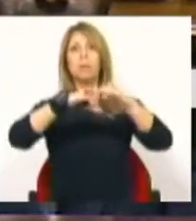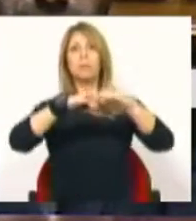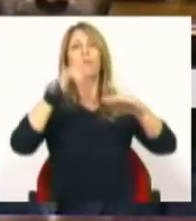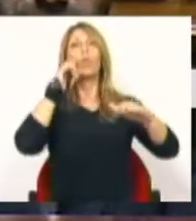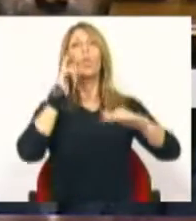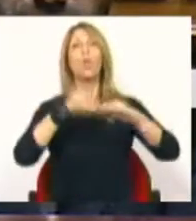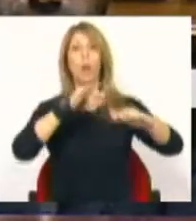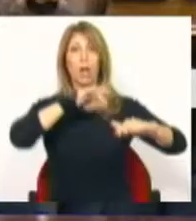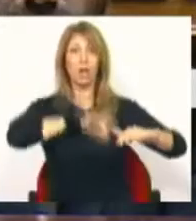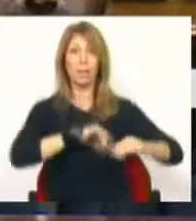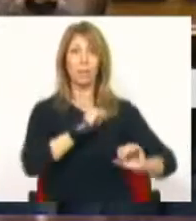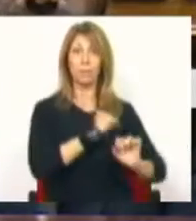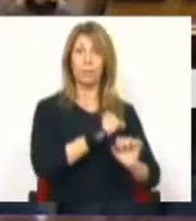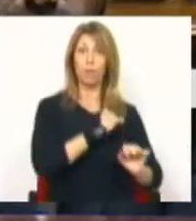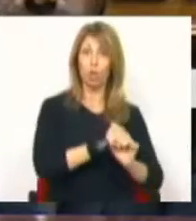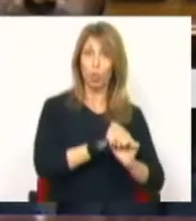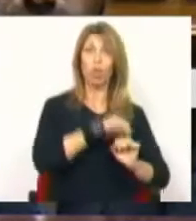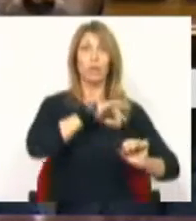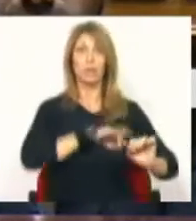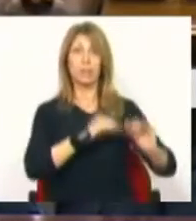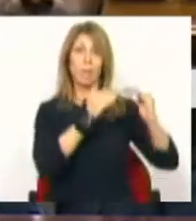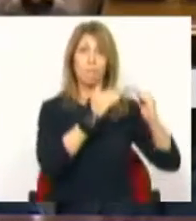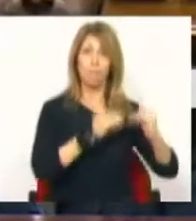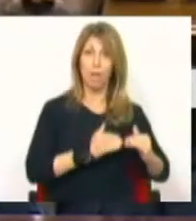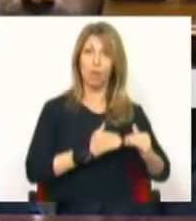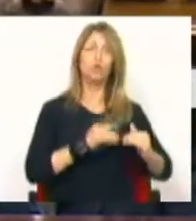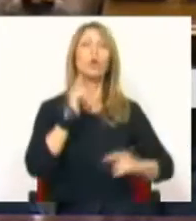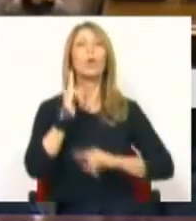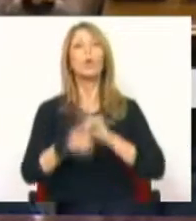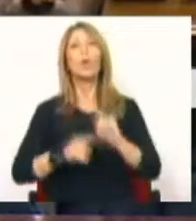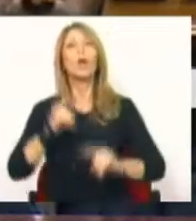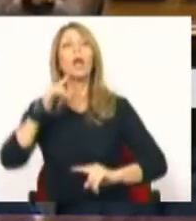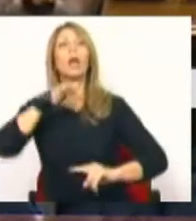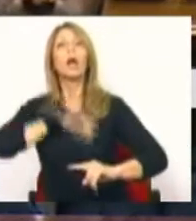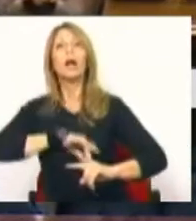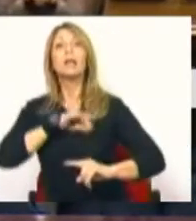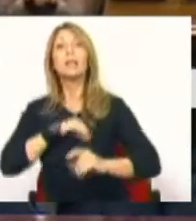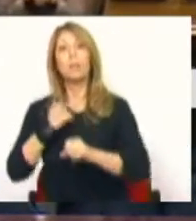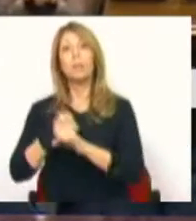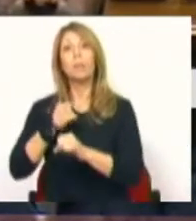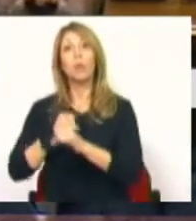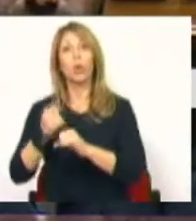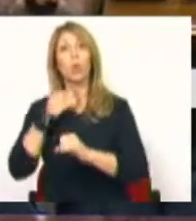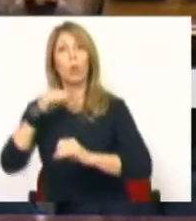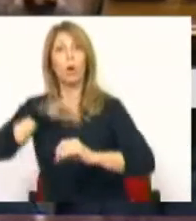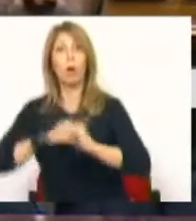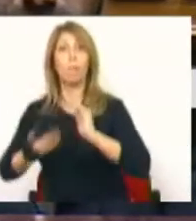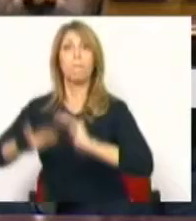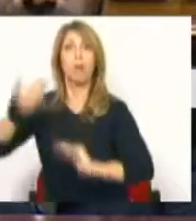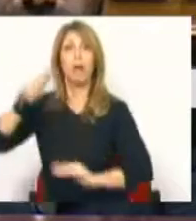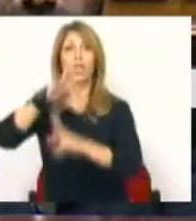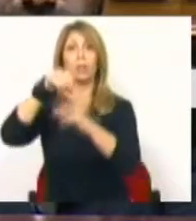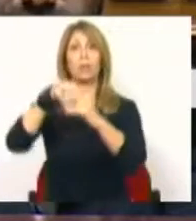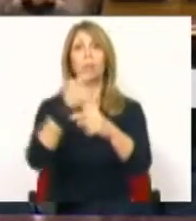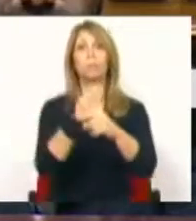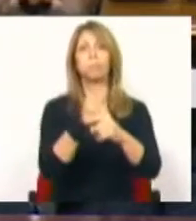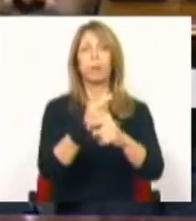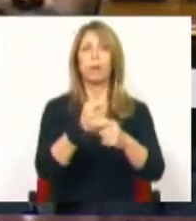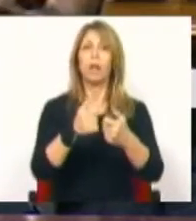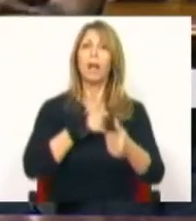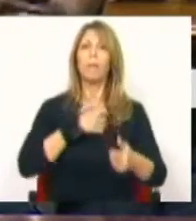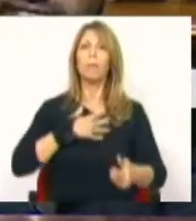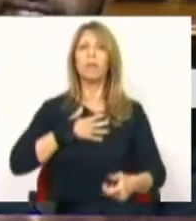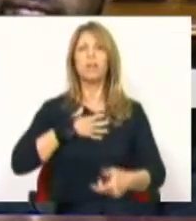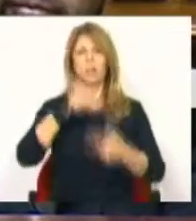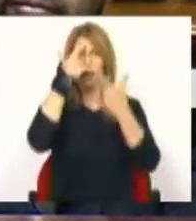o que ganha o trabalhador que ganha menos e o que ganha o trabalhador com animais dentro da mesma empresa e até mesmo mira que um partido com os